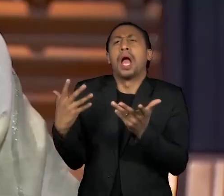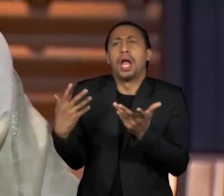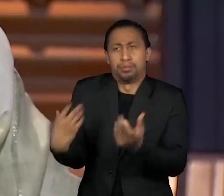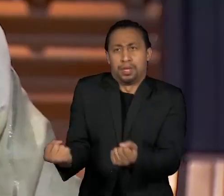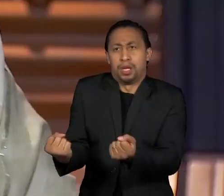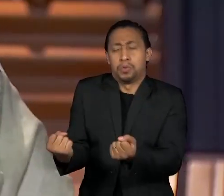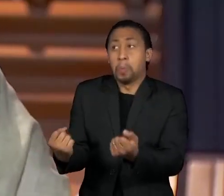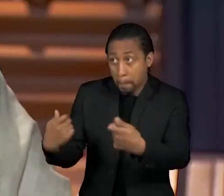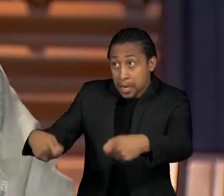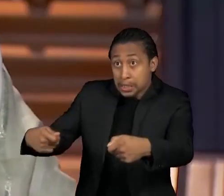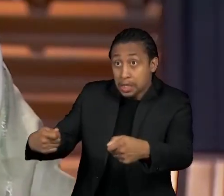mas prefiro